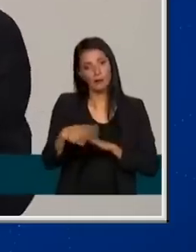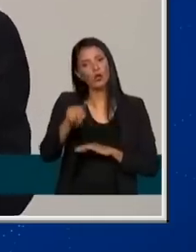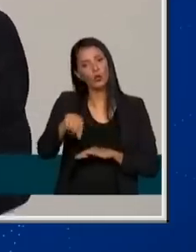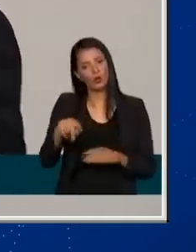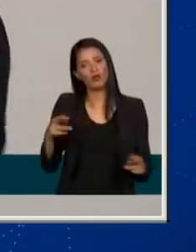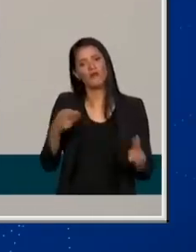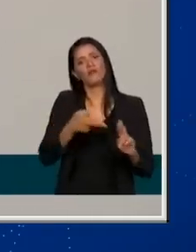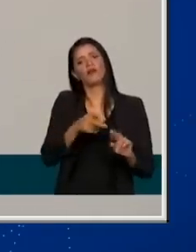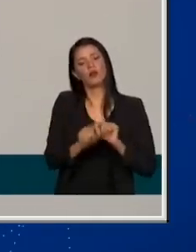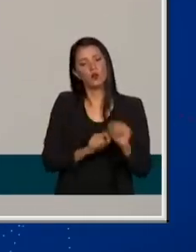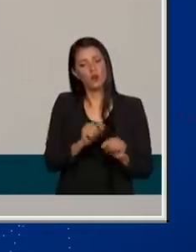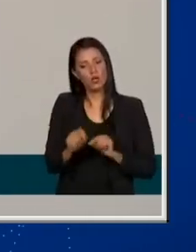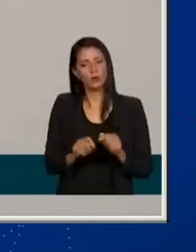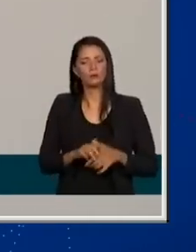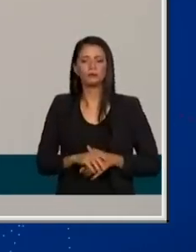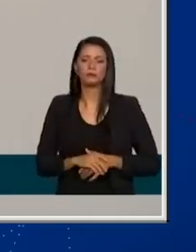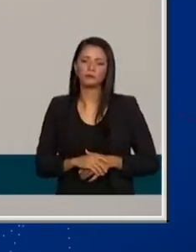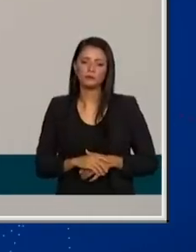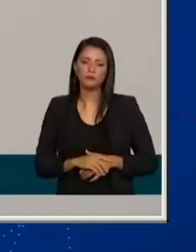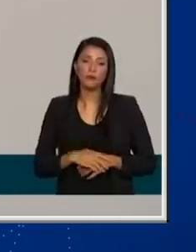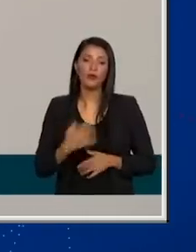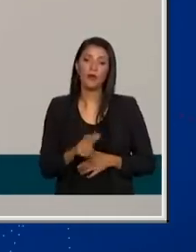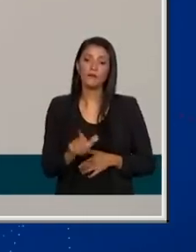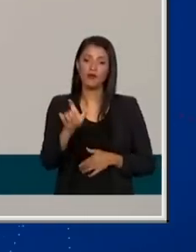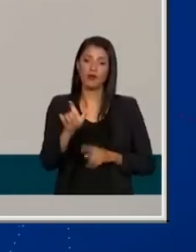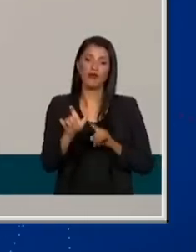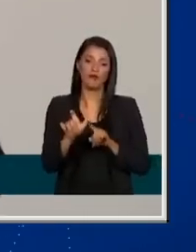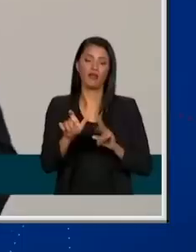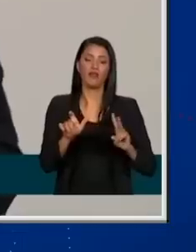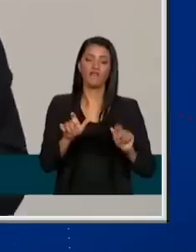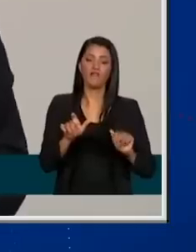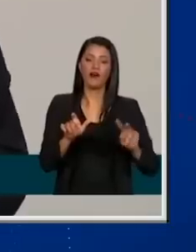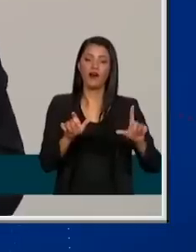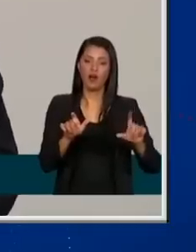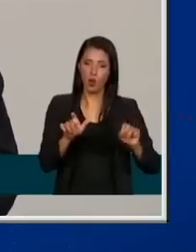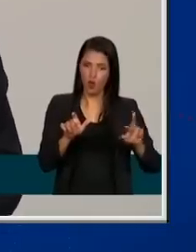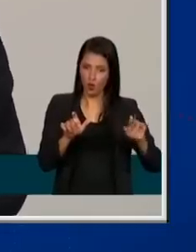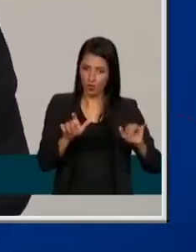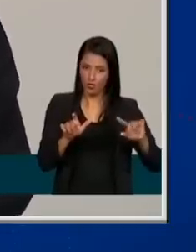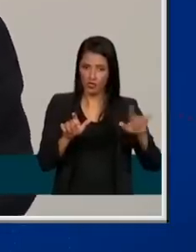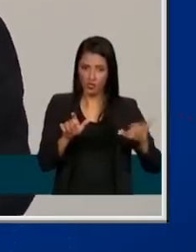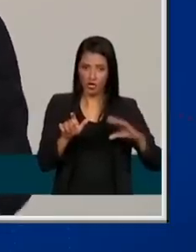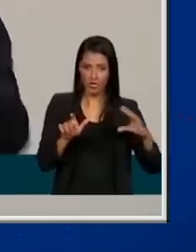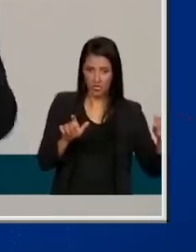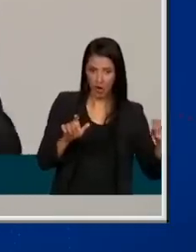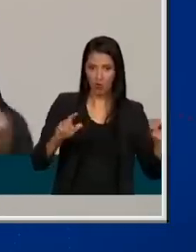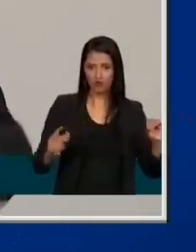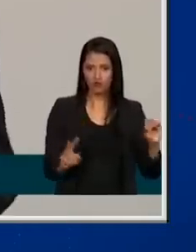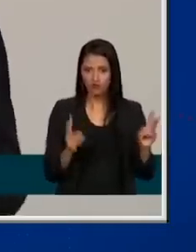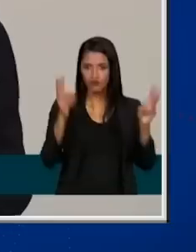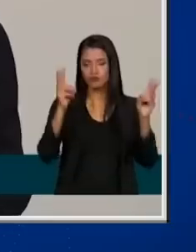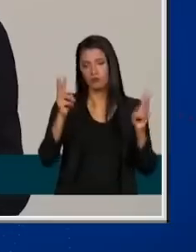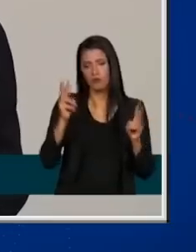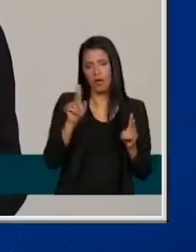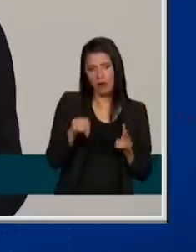movimentam Bilhões de Dólares com todo tipo de atividade criminosa a